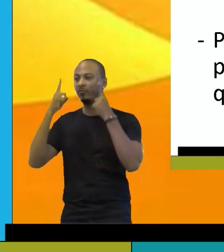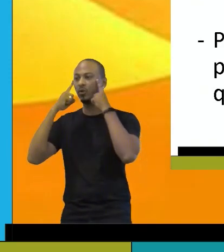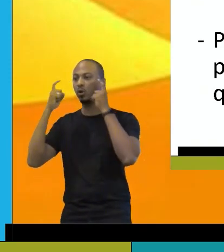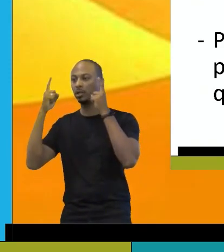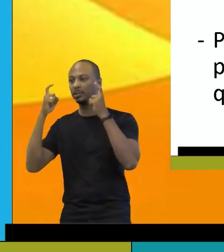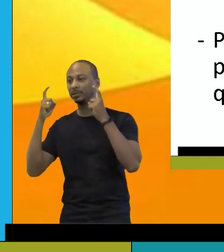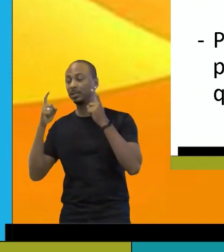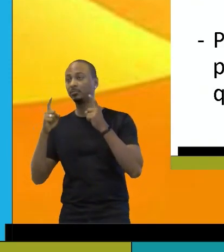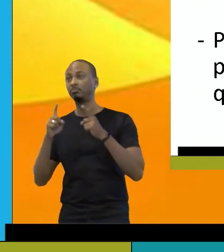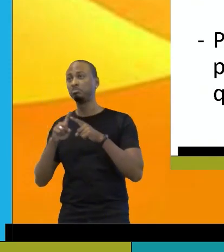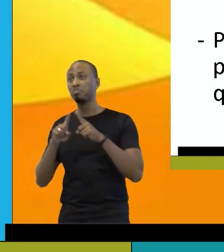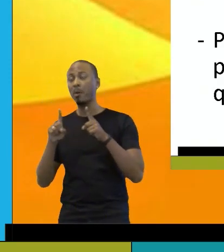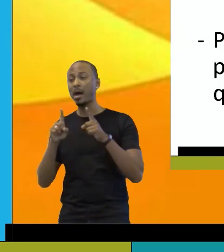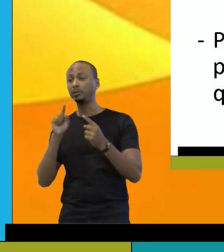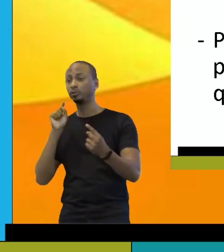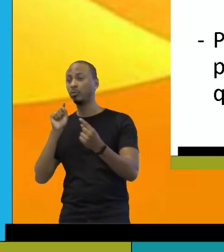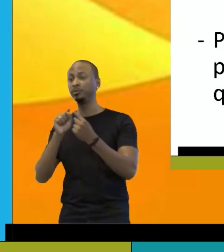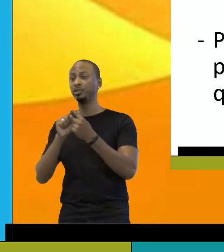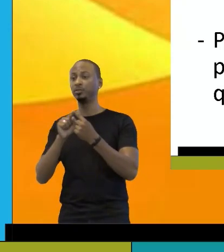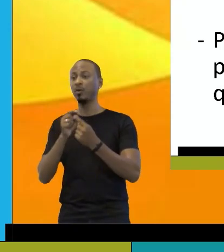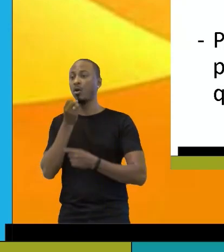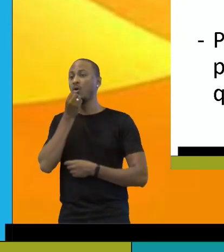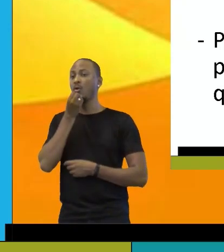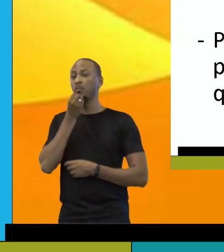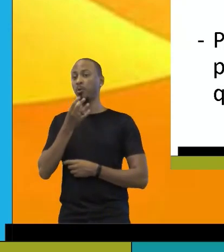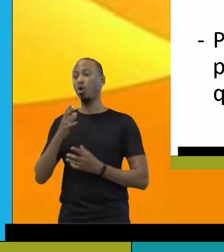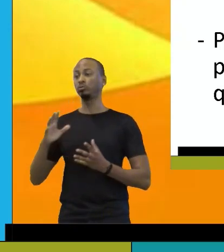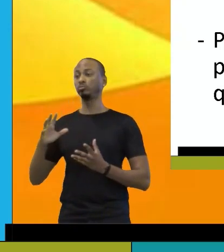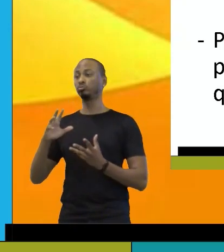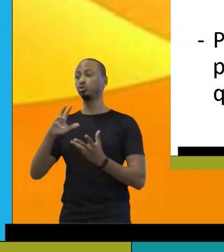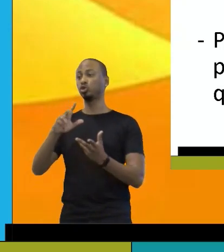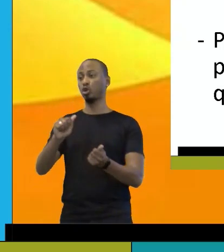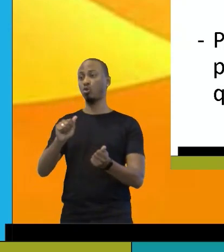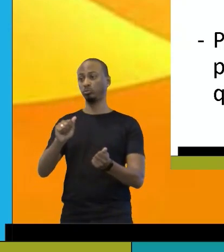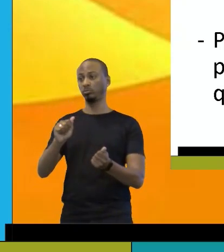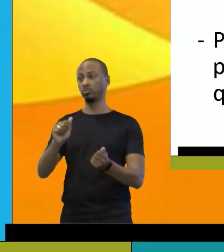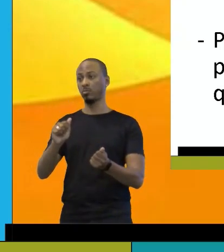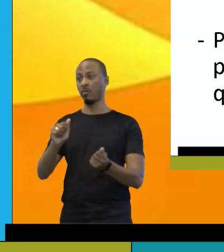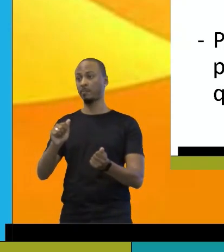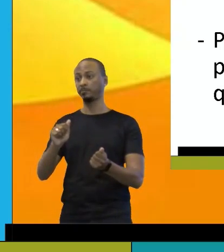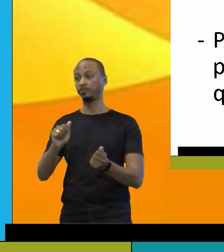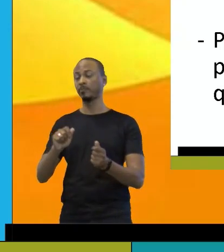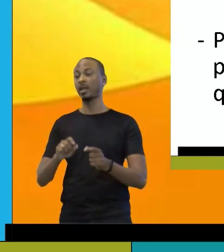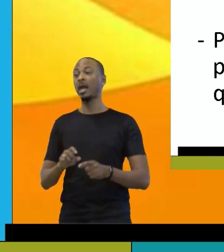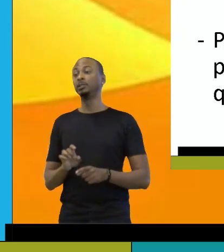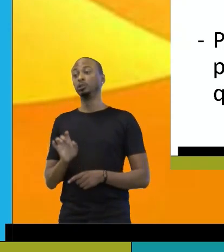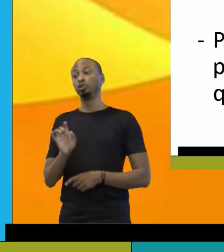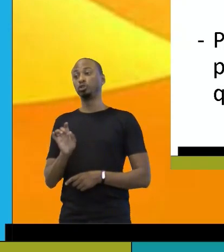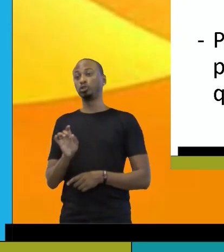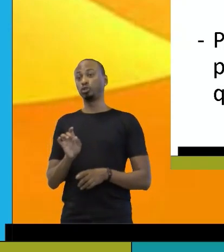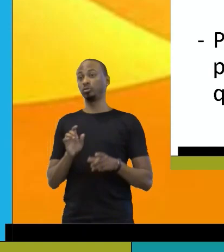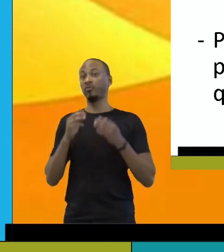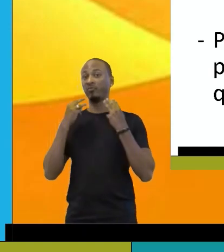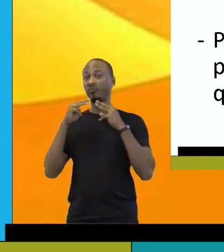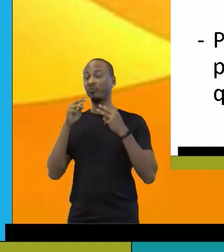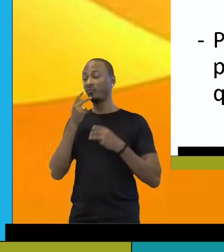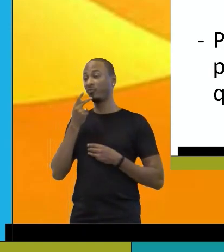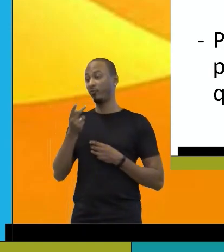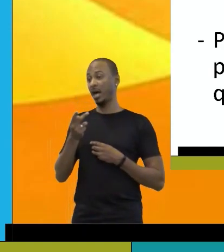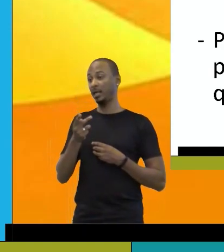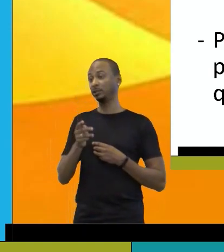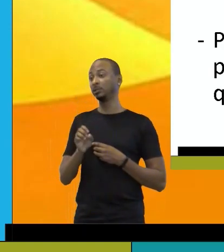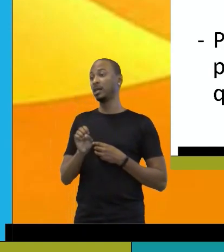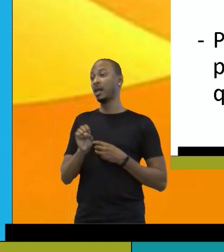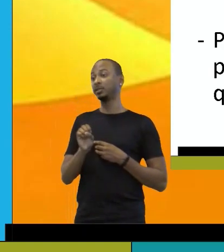coletivo. Maquiavel considera que o príncipe só fará uso da violência quando